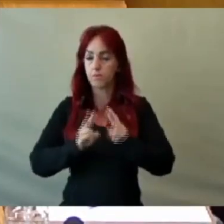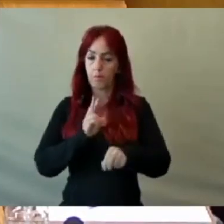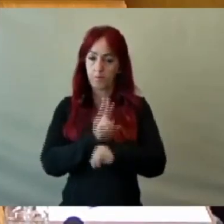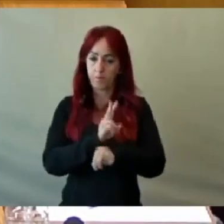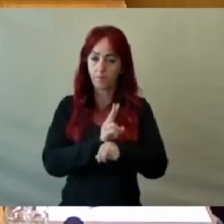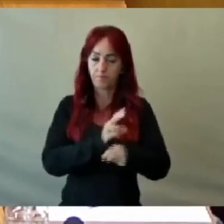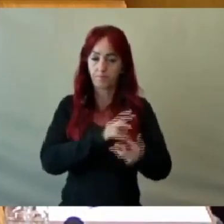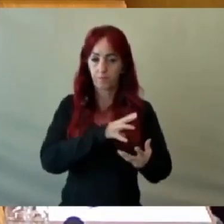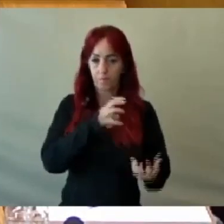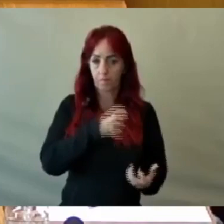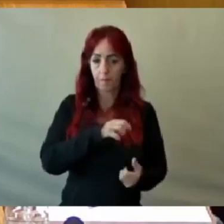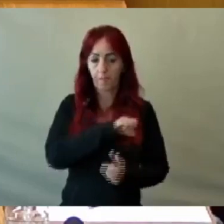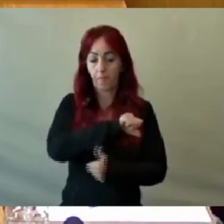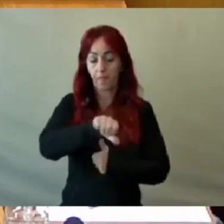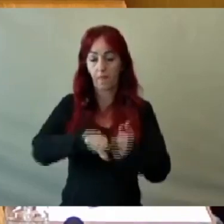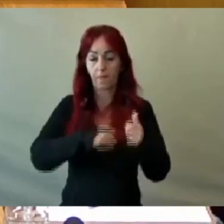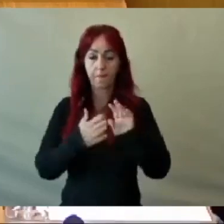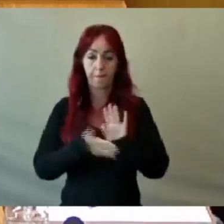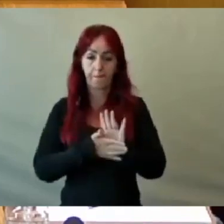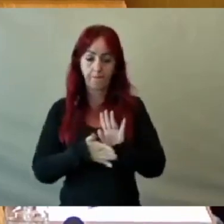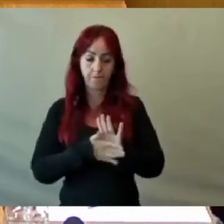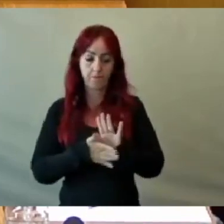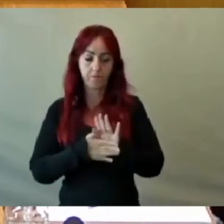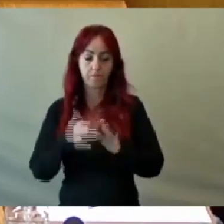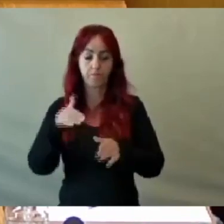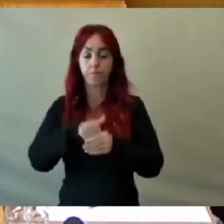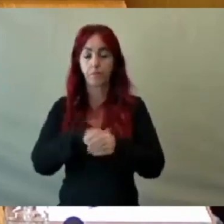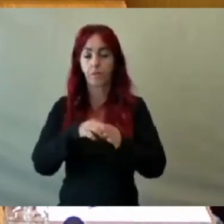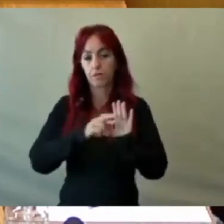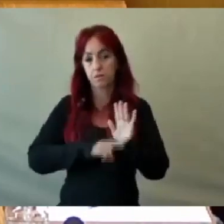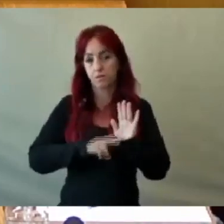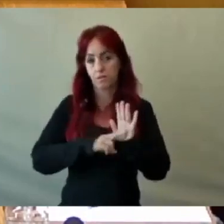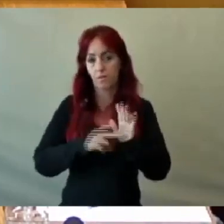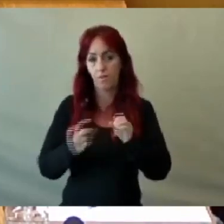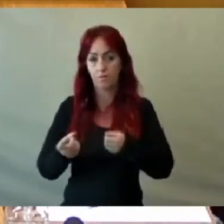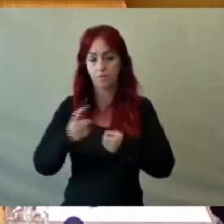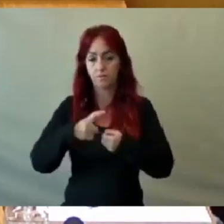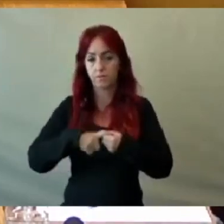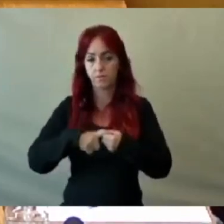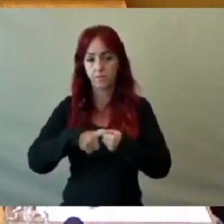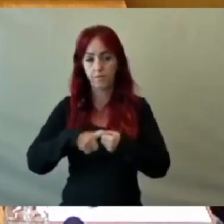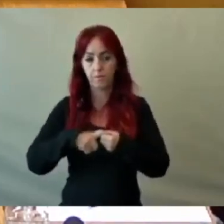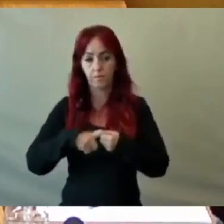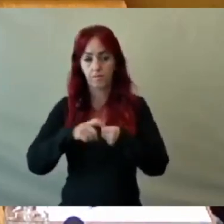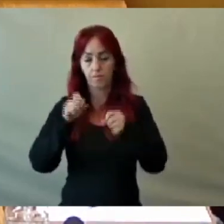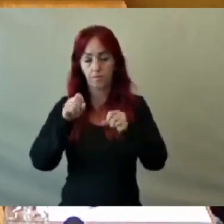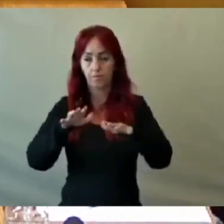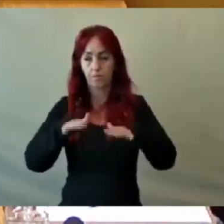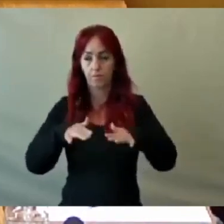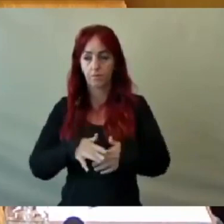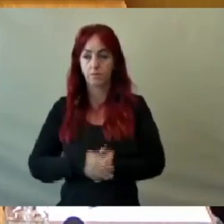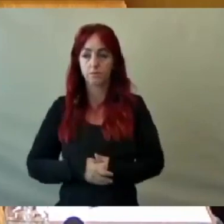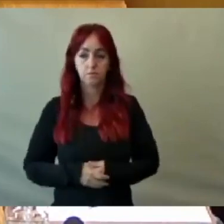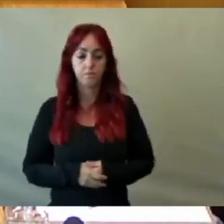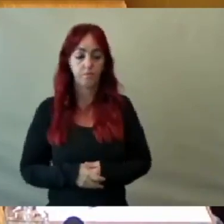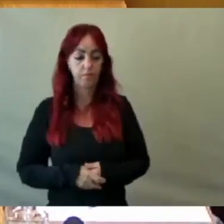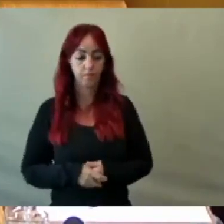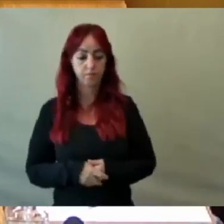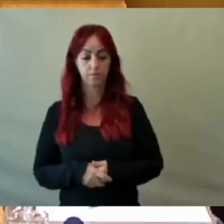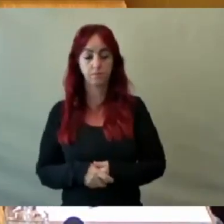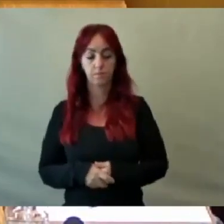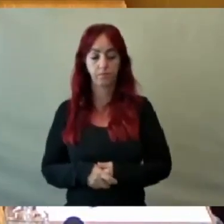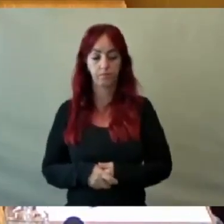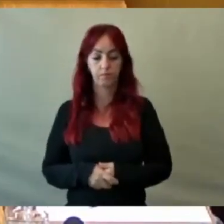pauta para votar os requerimentos e a gente volta na audiência pública. O requerimento foi feito pelo